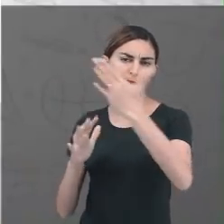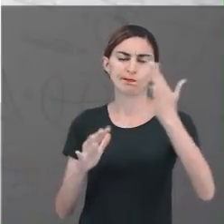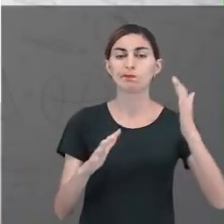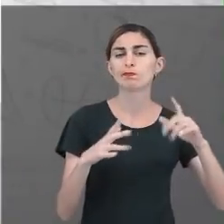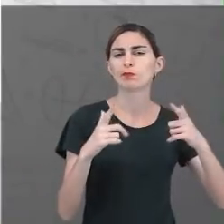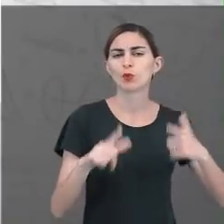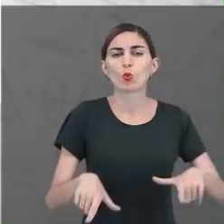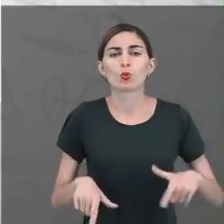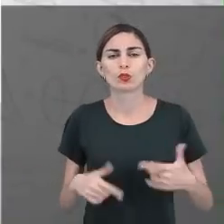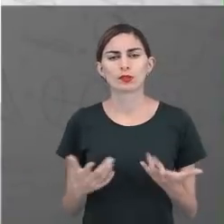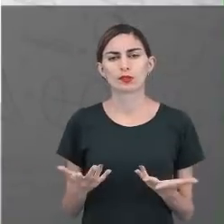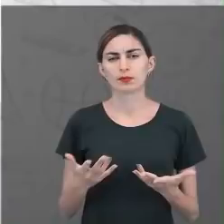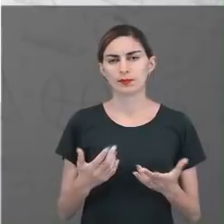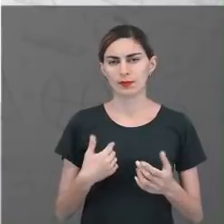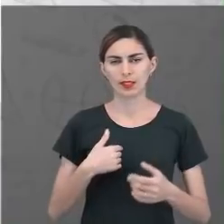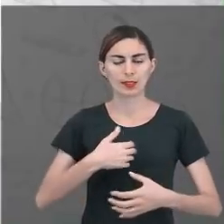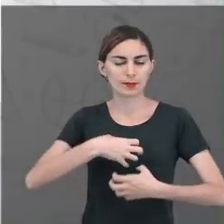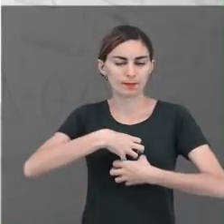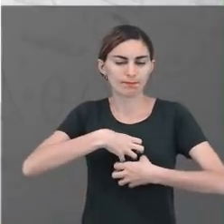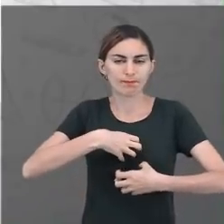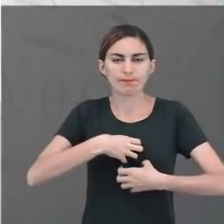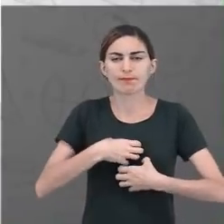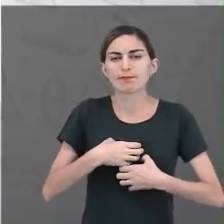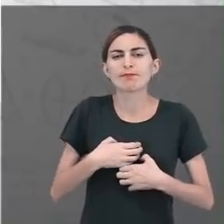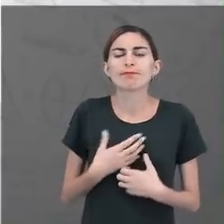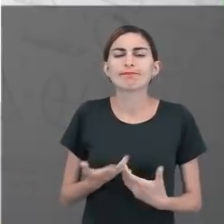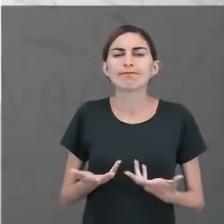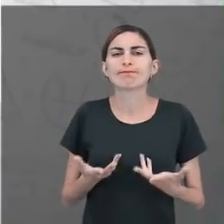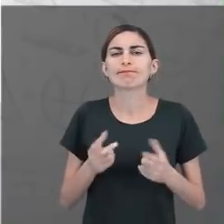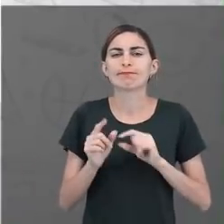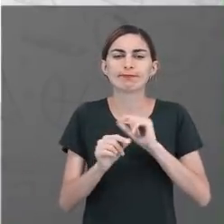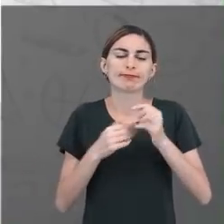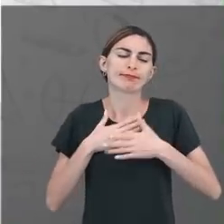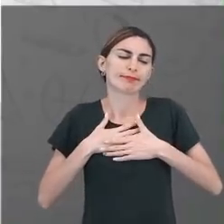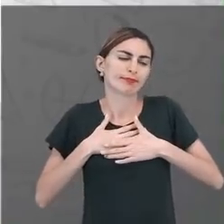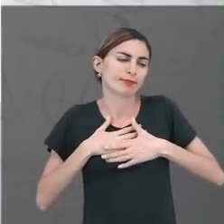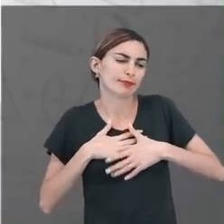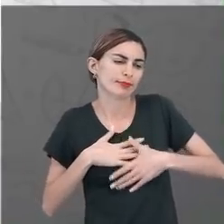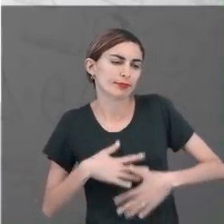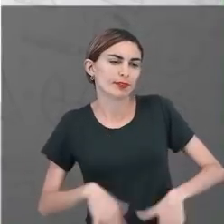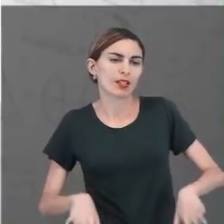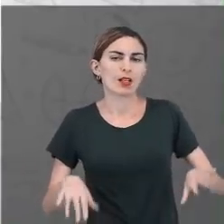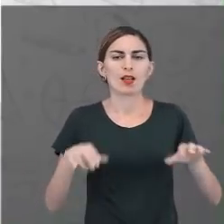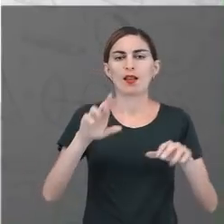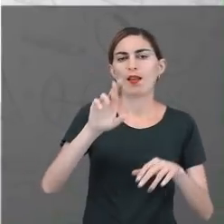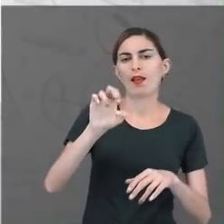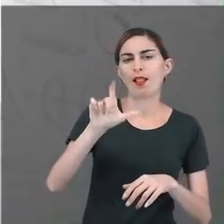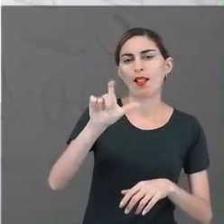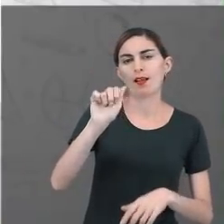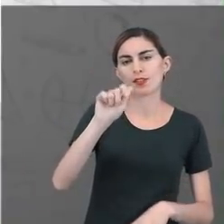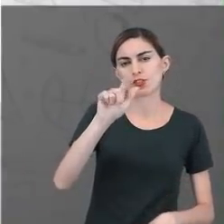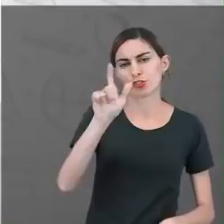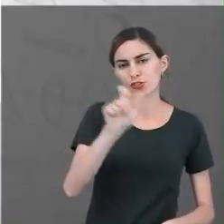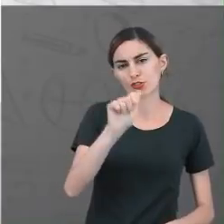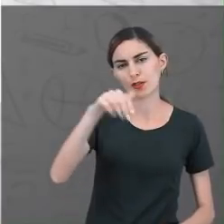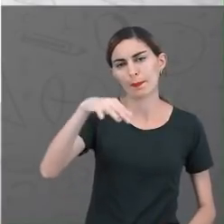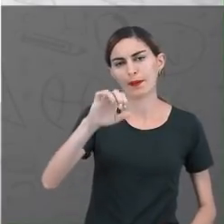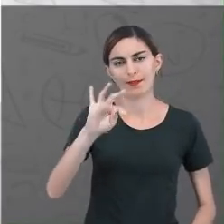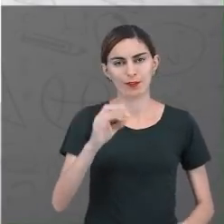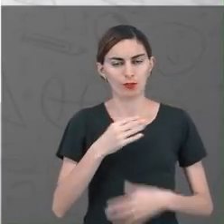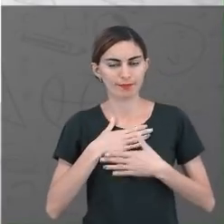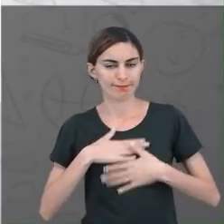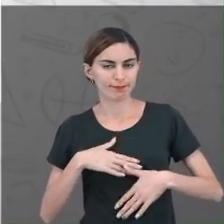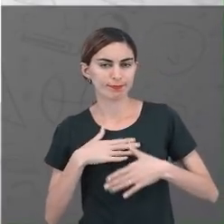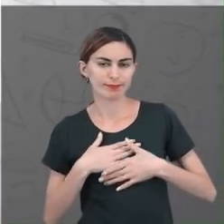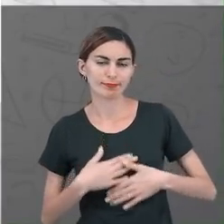e isso gera uma sensação de extrema tranquilidade, relaxamento e conforto. Esse